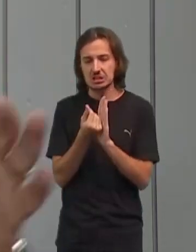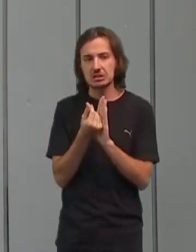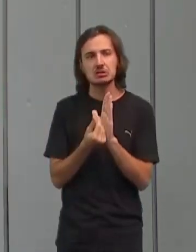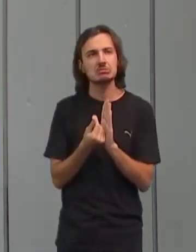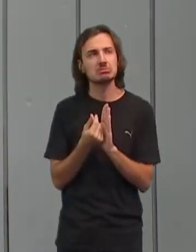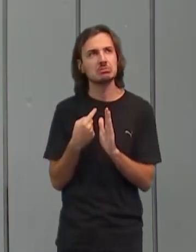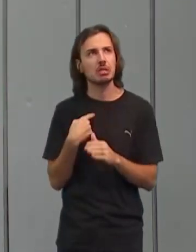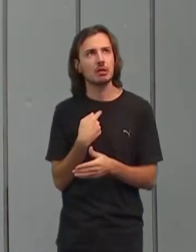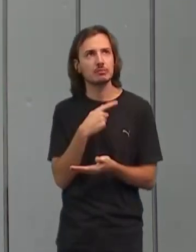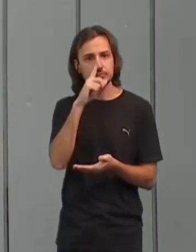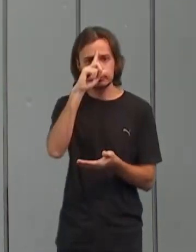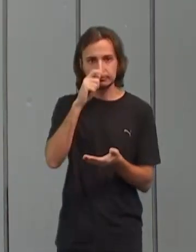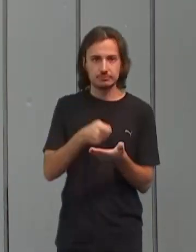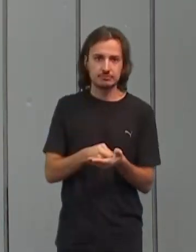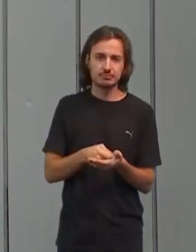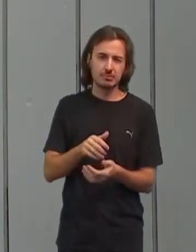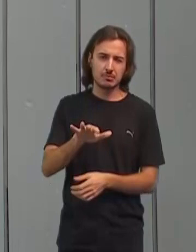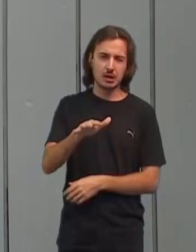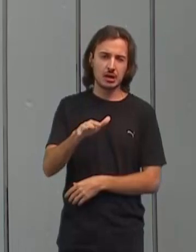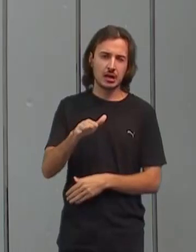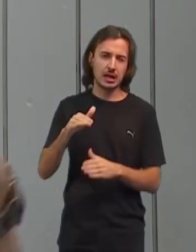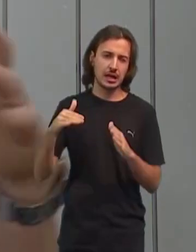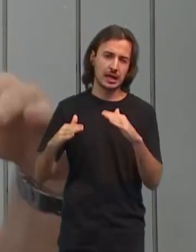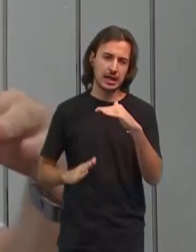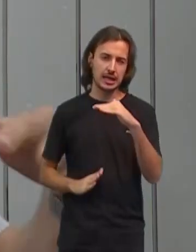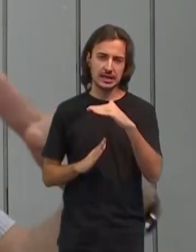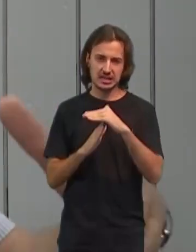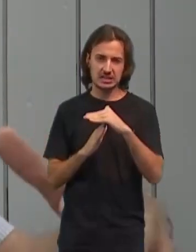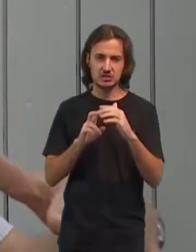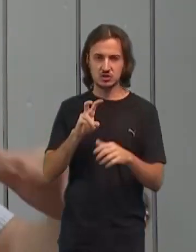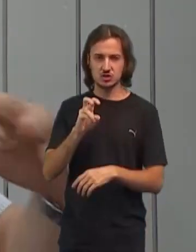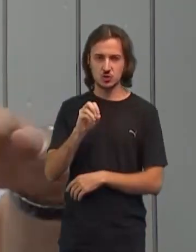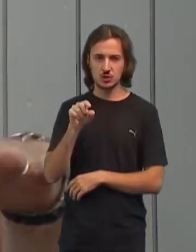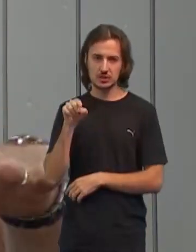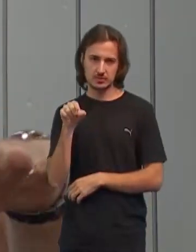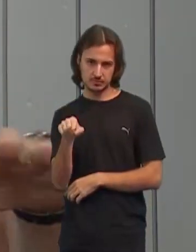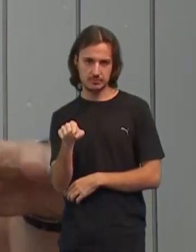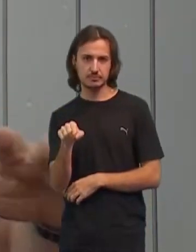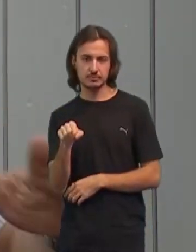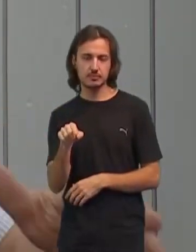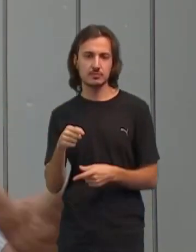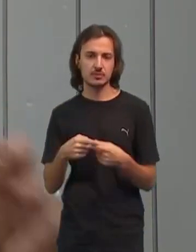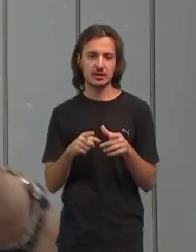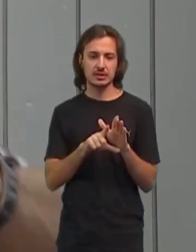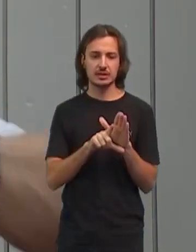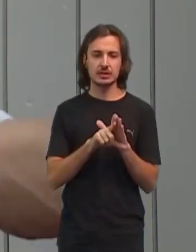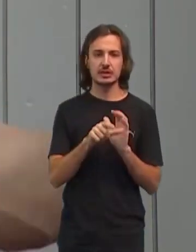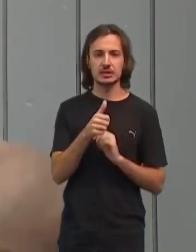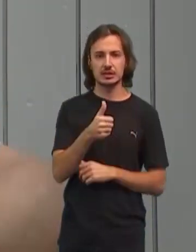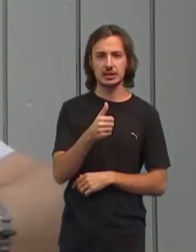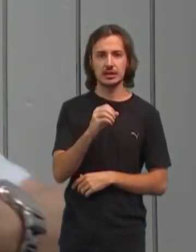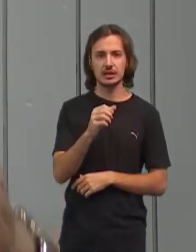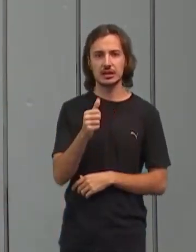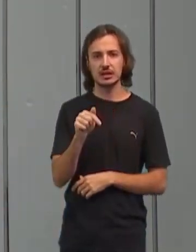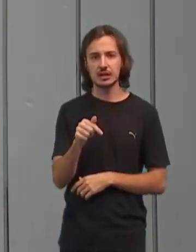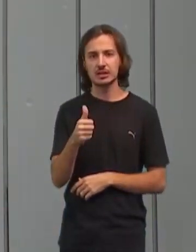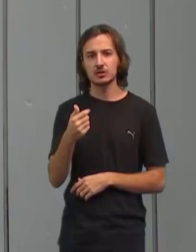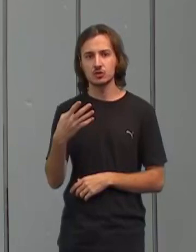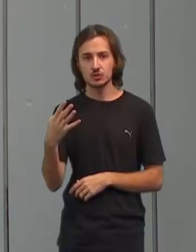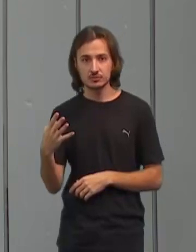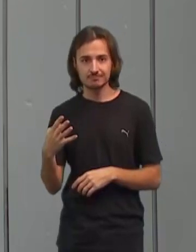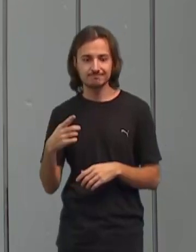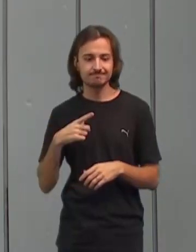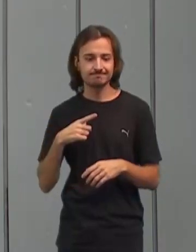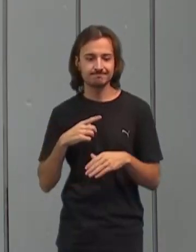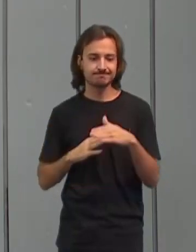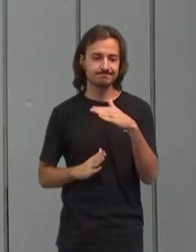ordem até de R$50 mil, porque a nova lei de estações, a 14.133, ela tem uma limitação para fazer